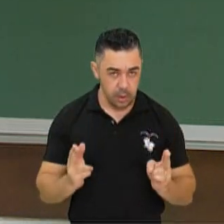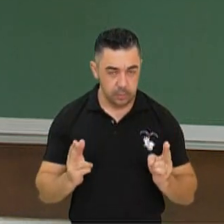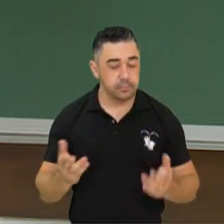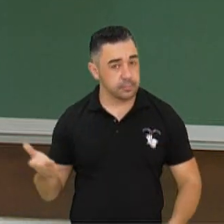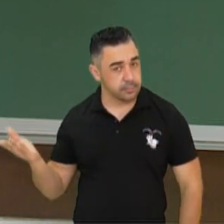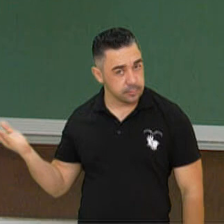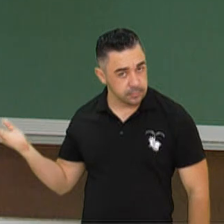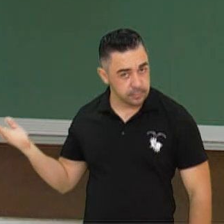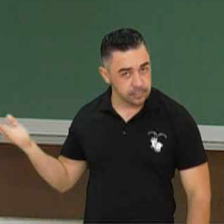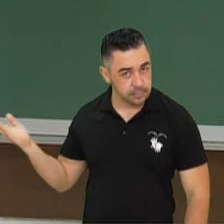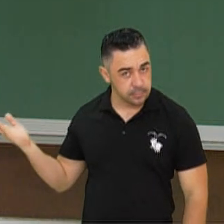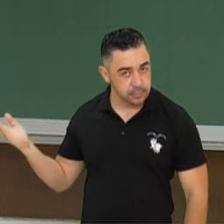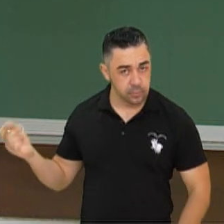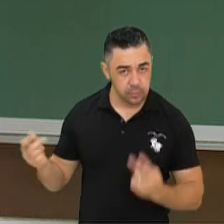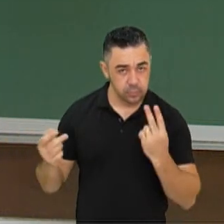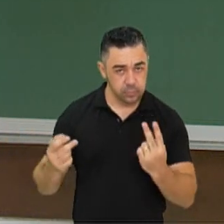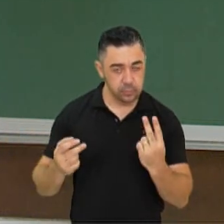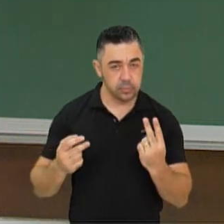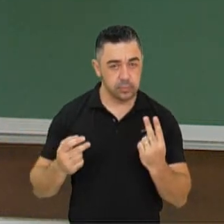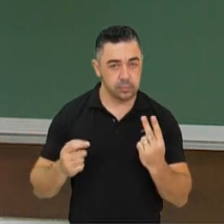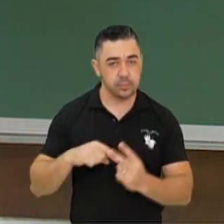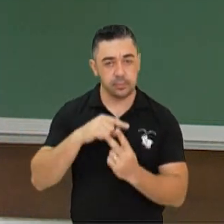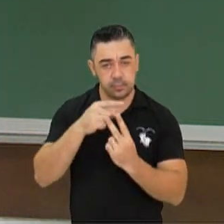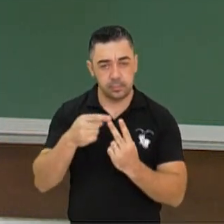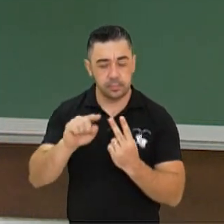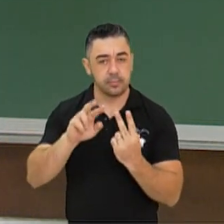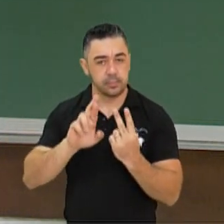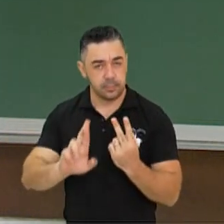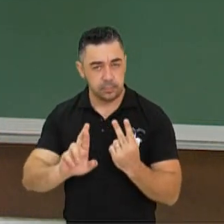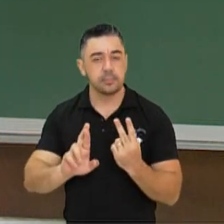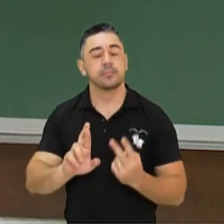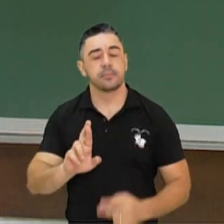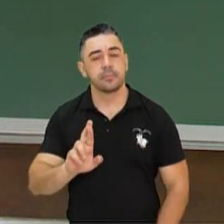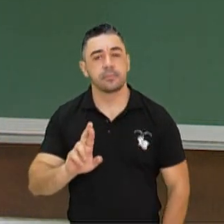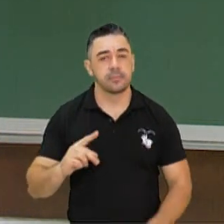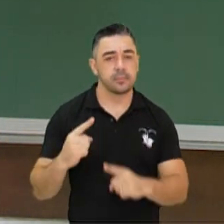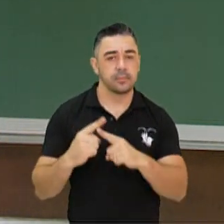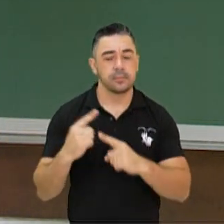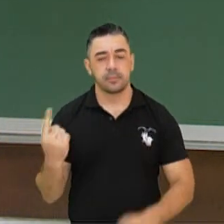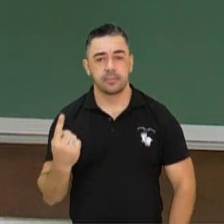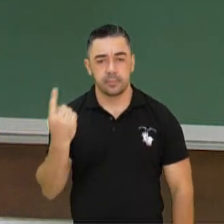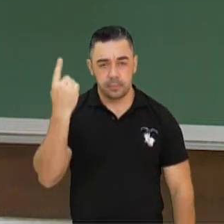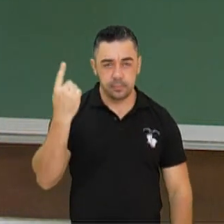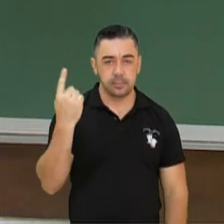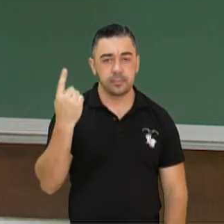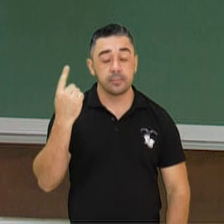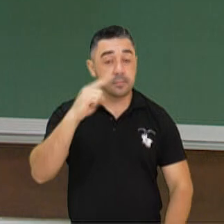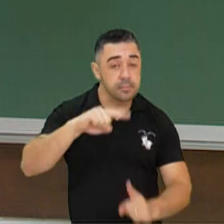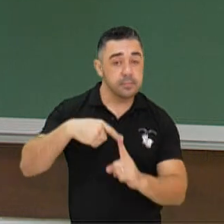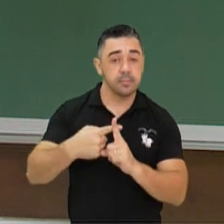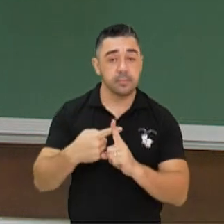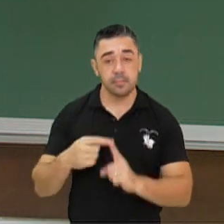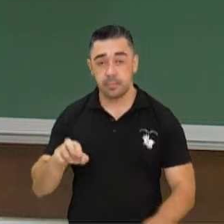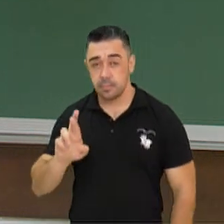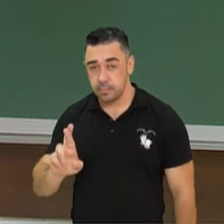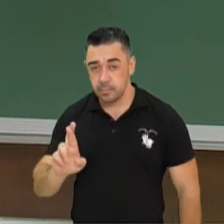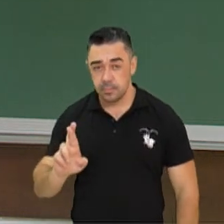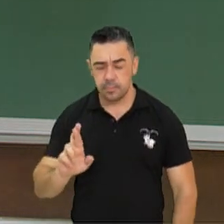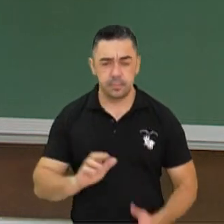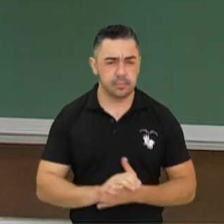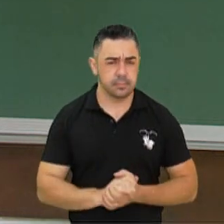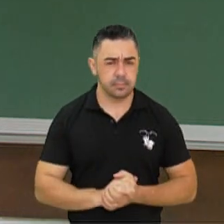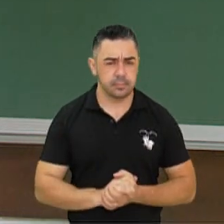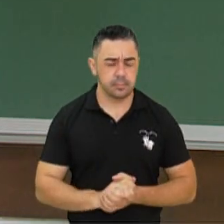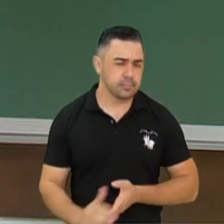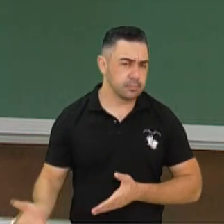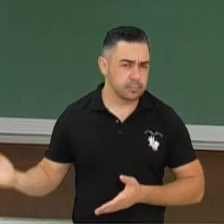fica 2πr, tudo isso vezes a altura mais o raio da nossa base. Isso tudo